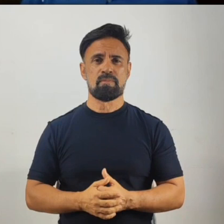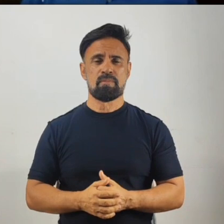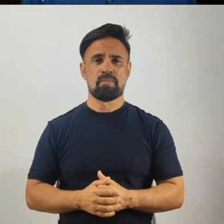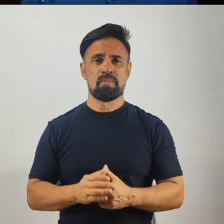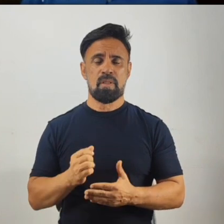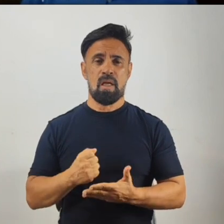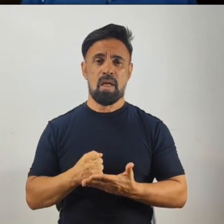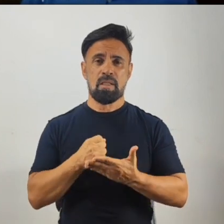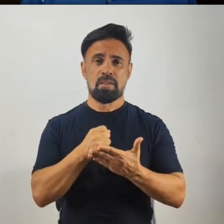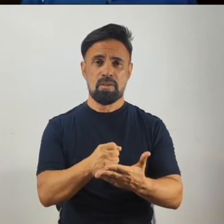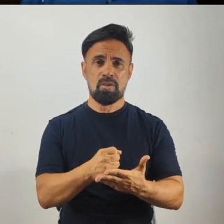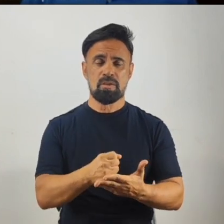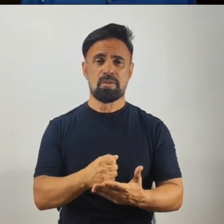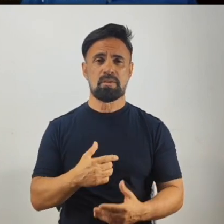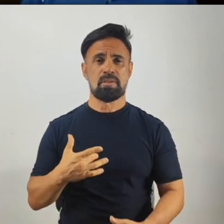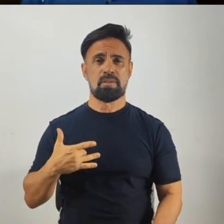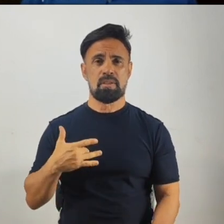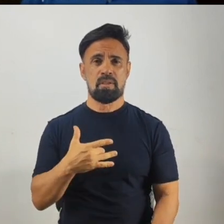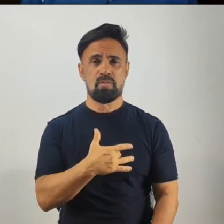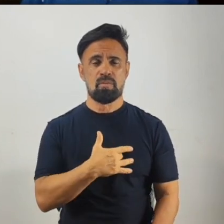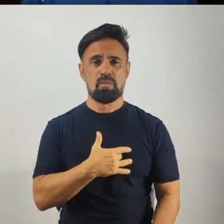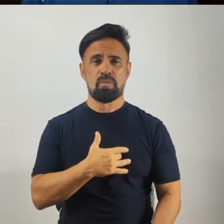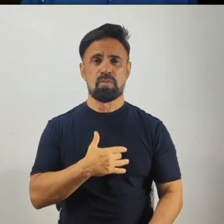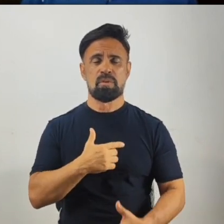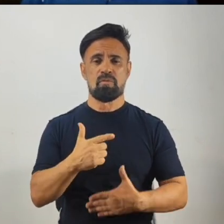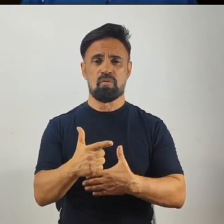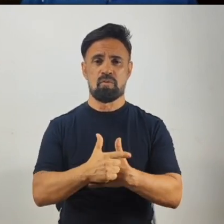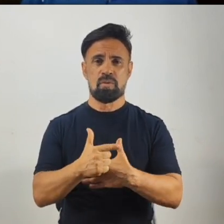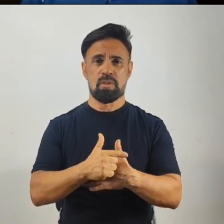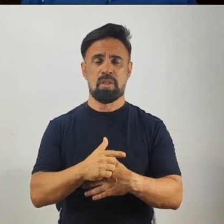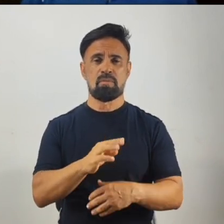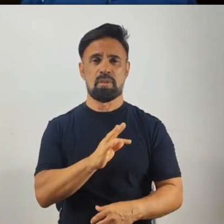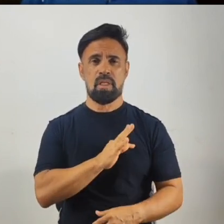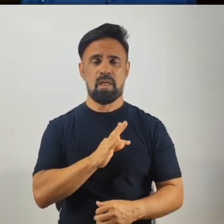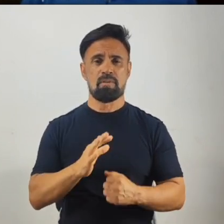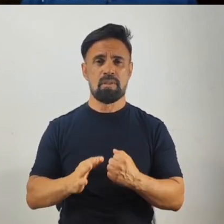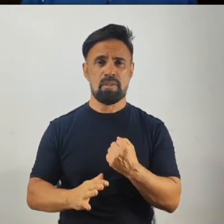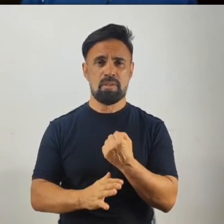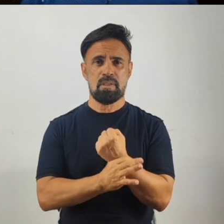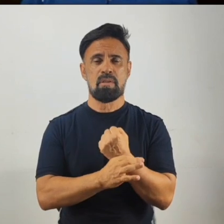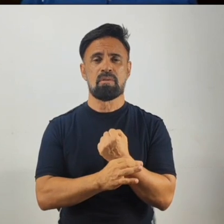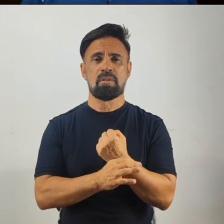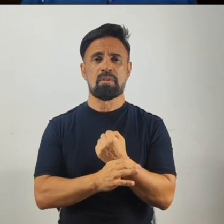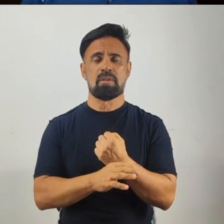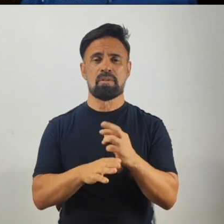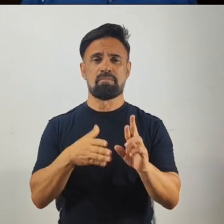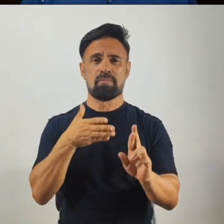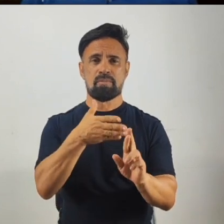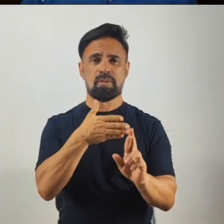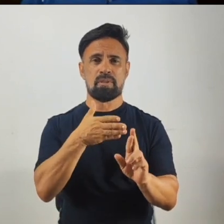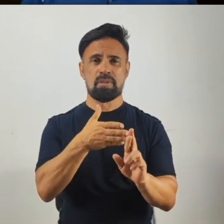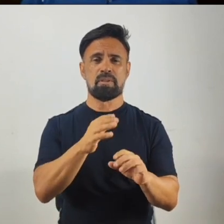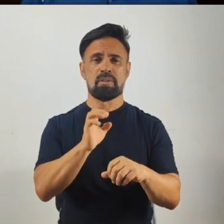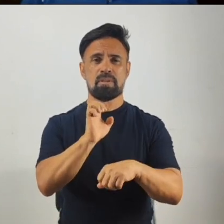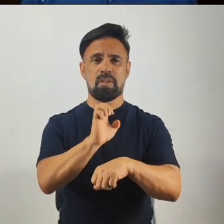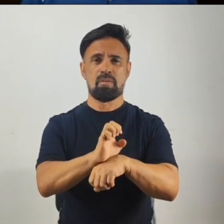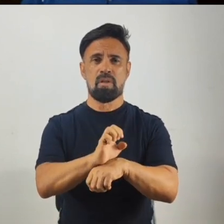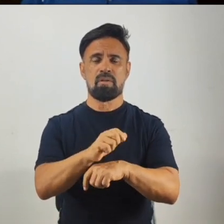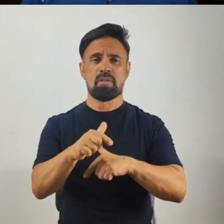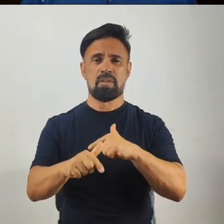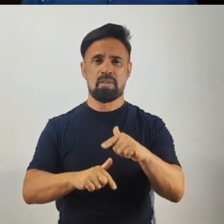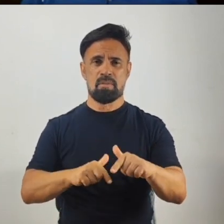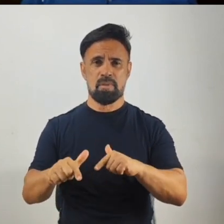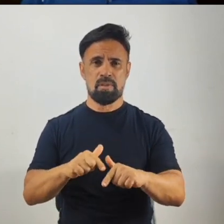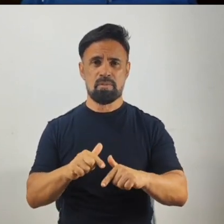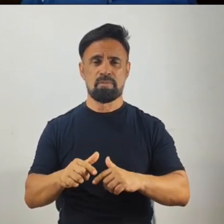de assistente em saúde, na função de técnico de segurança do Centro de Referência Estadual de